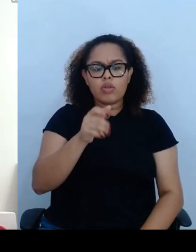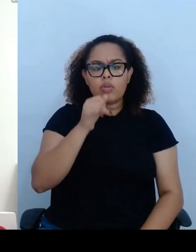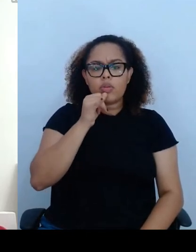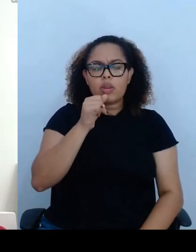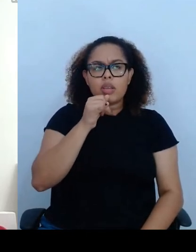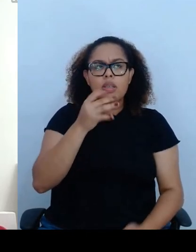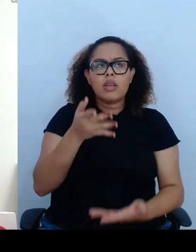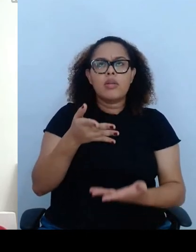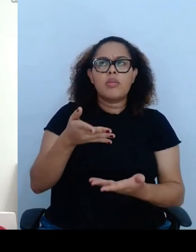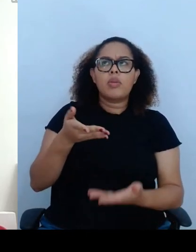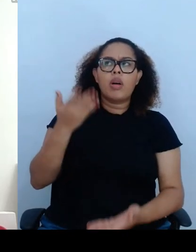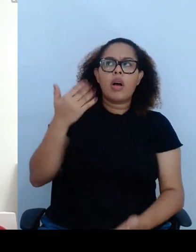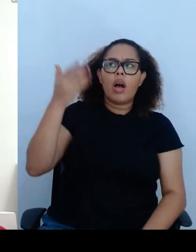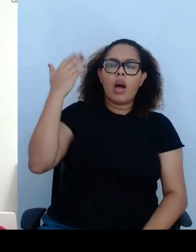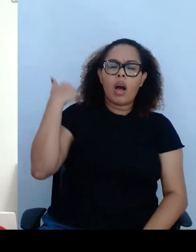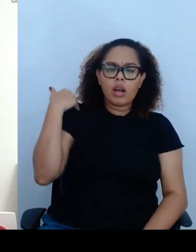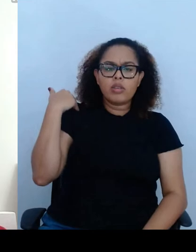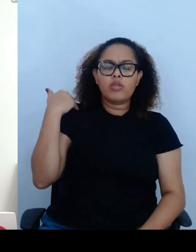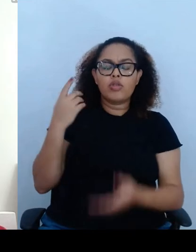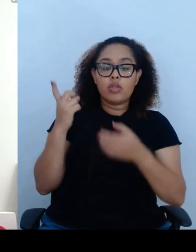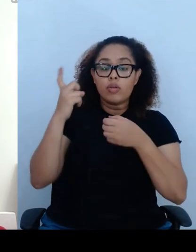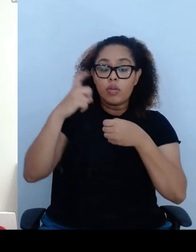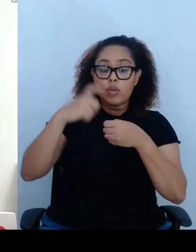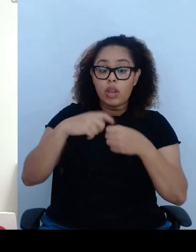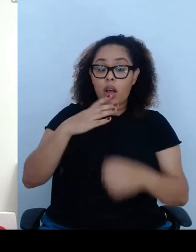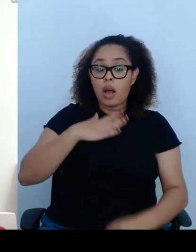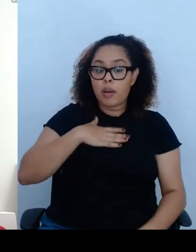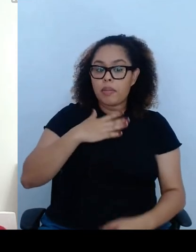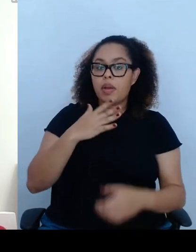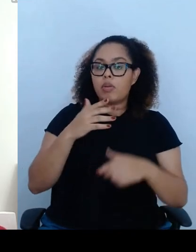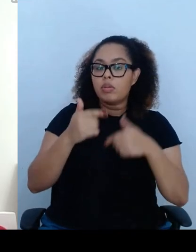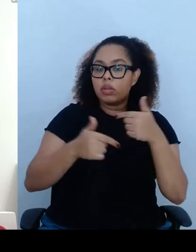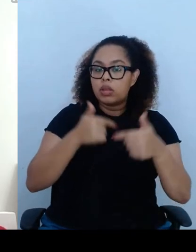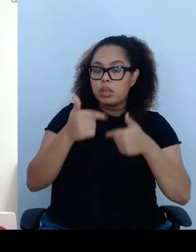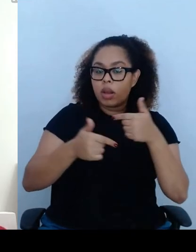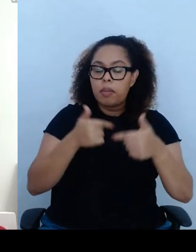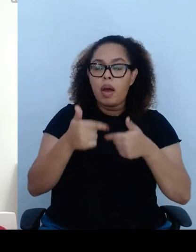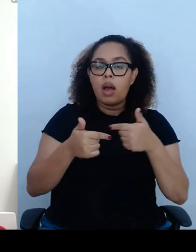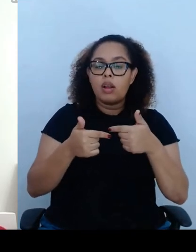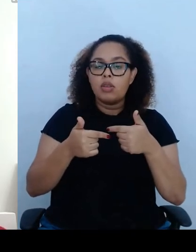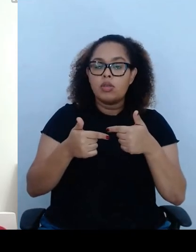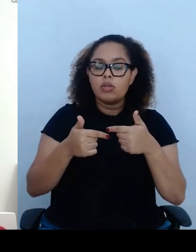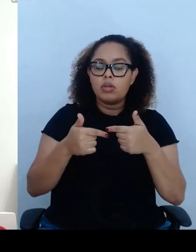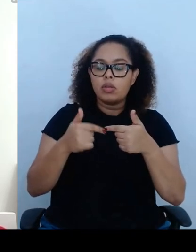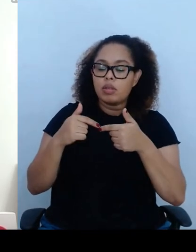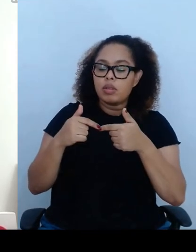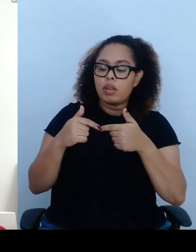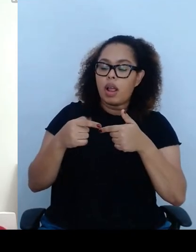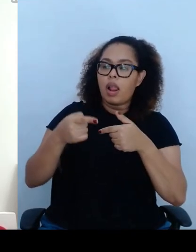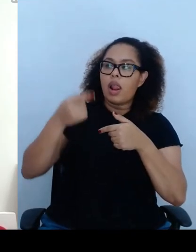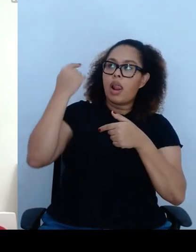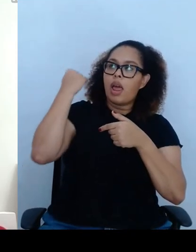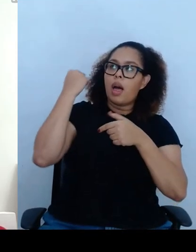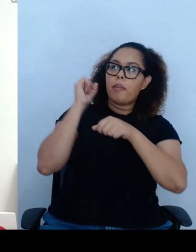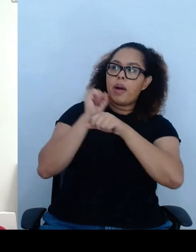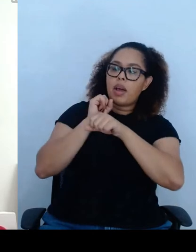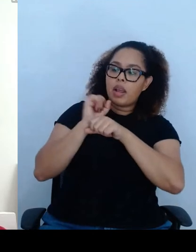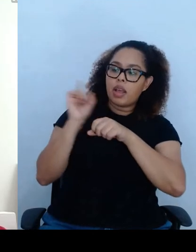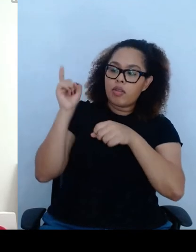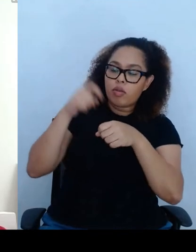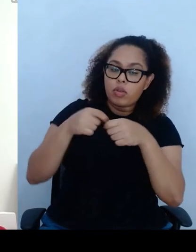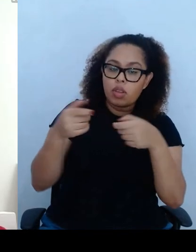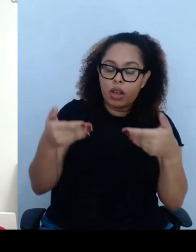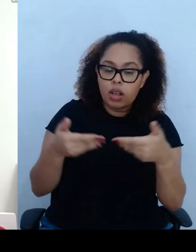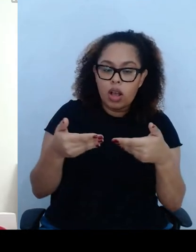voltar ao meu trabalho também a respeito de bacon depois de um tempo tem sido um trabalho interessante por isso Agradeço